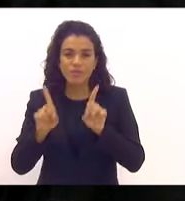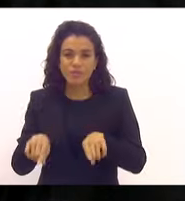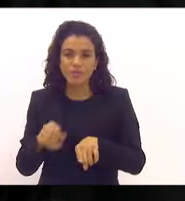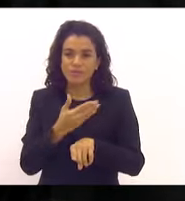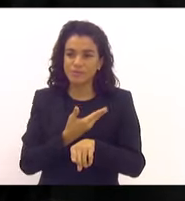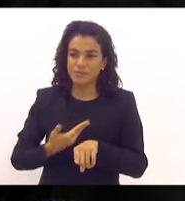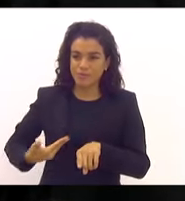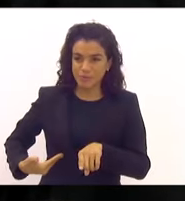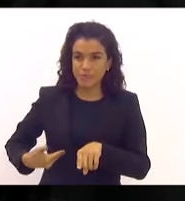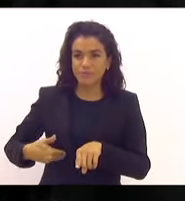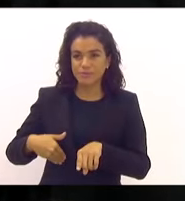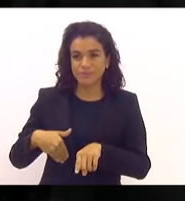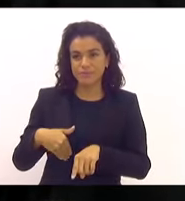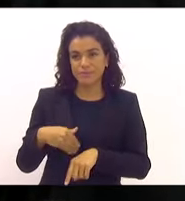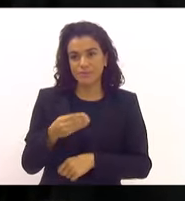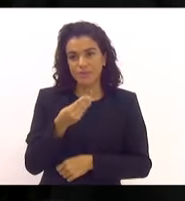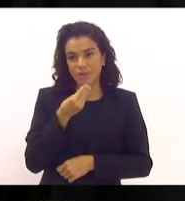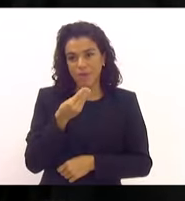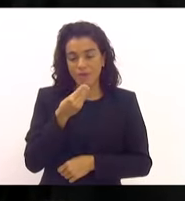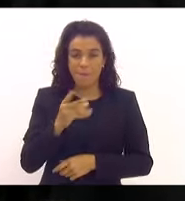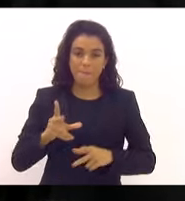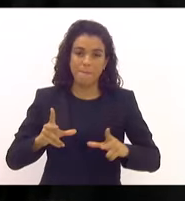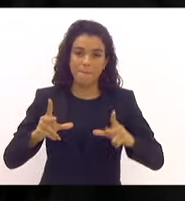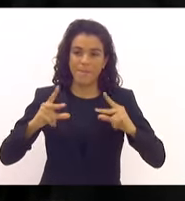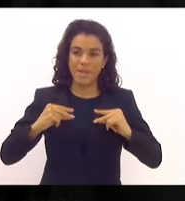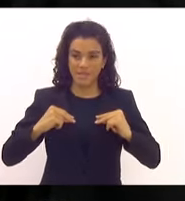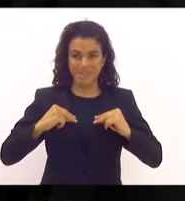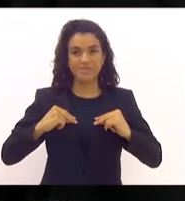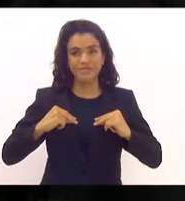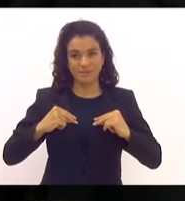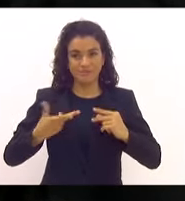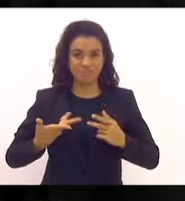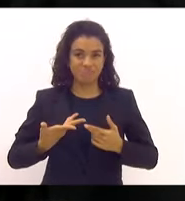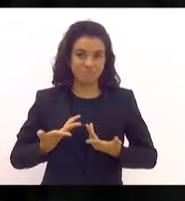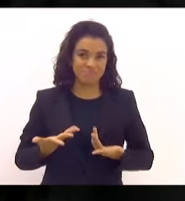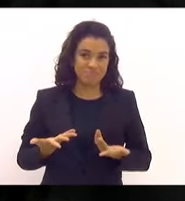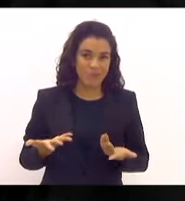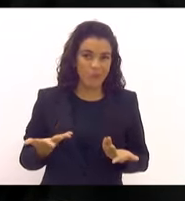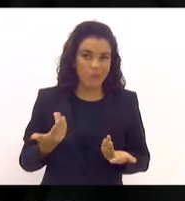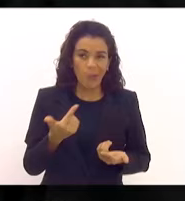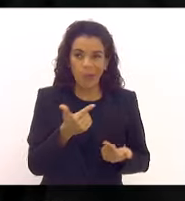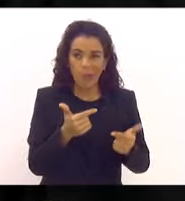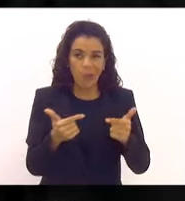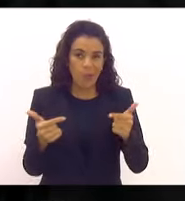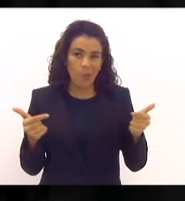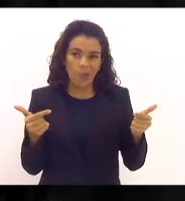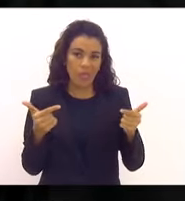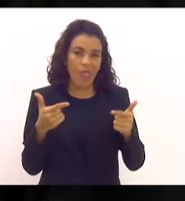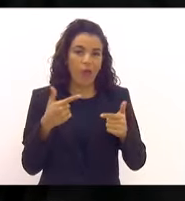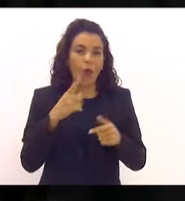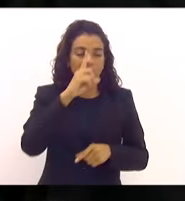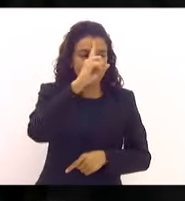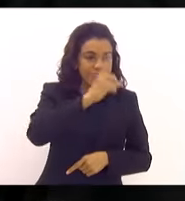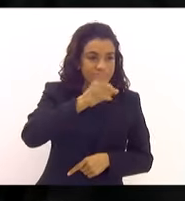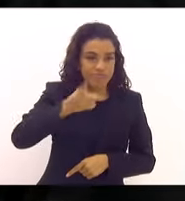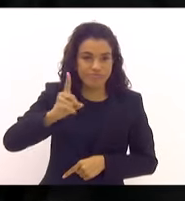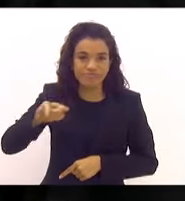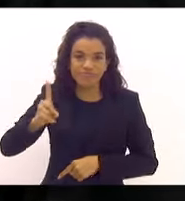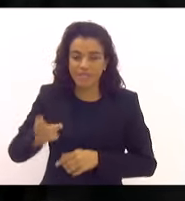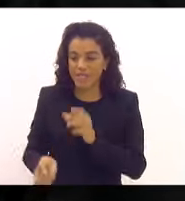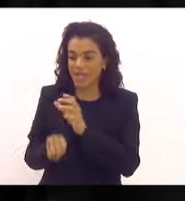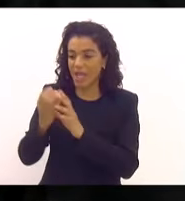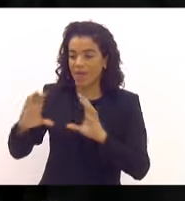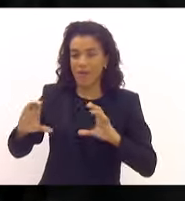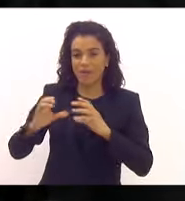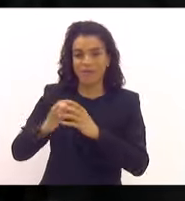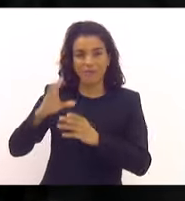públicos que certamente mereciam, né, esse tipo de reconhecimento. Então, a gente não tem como fazer essa distinção, né? A gente vai criar uma